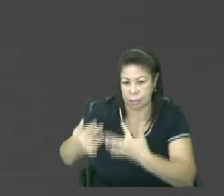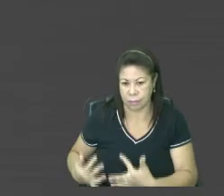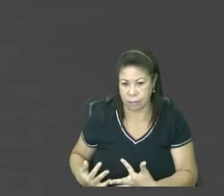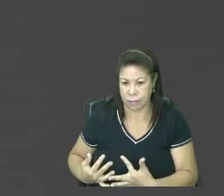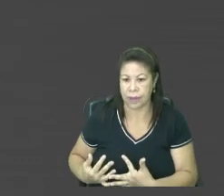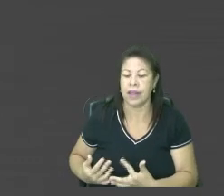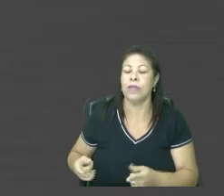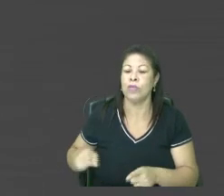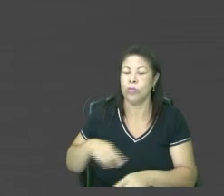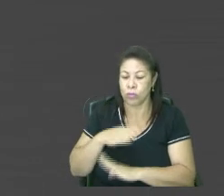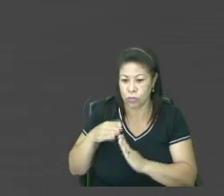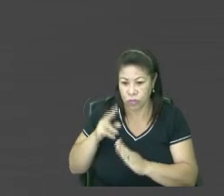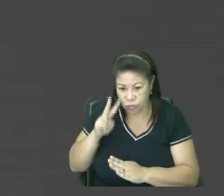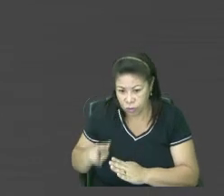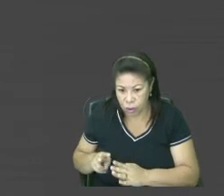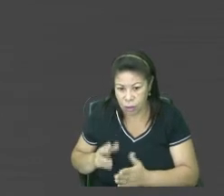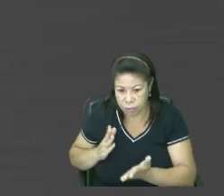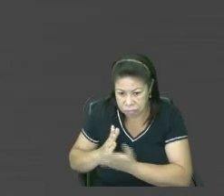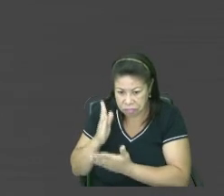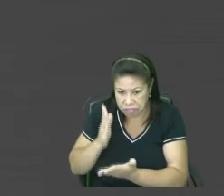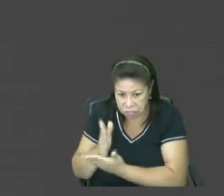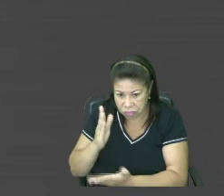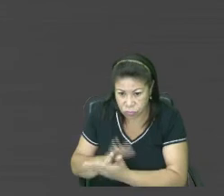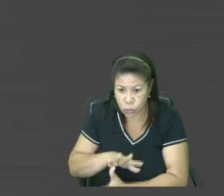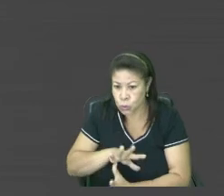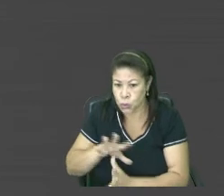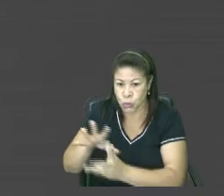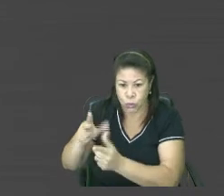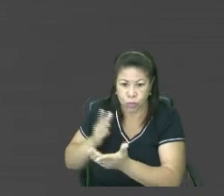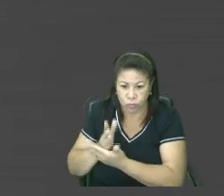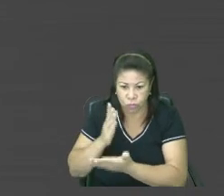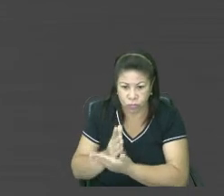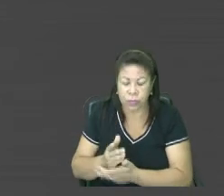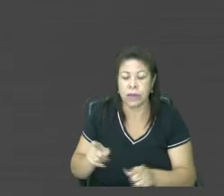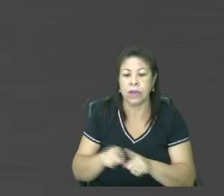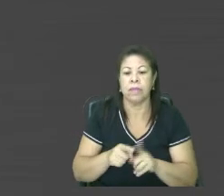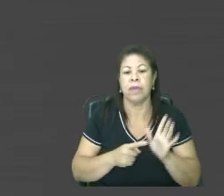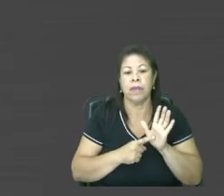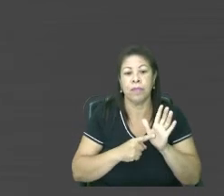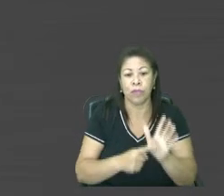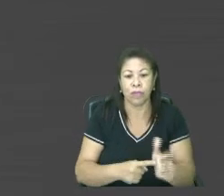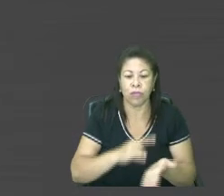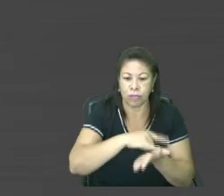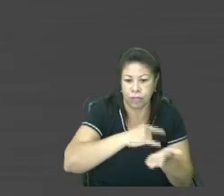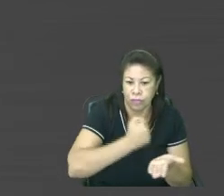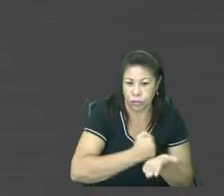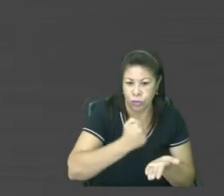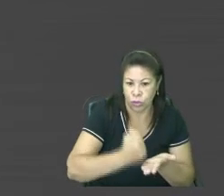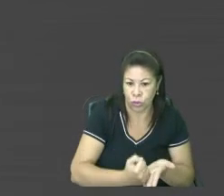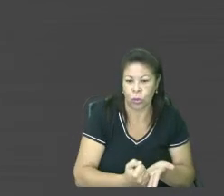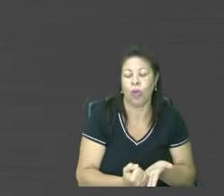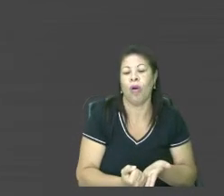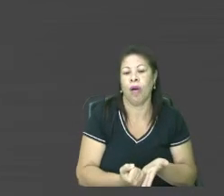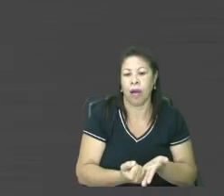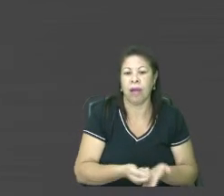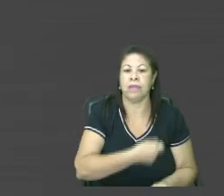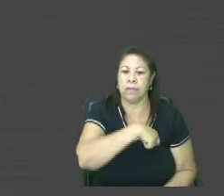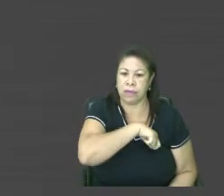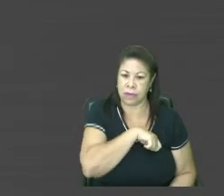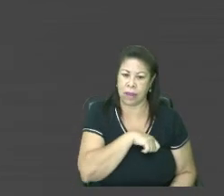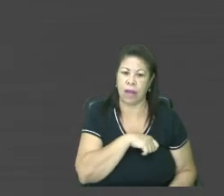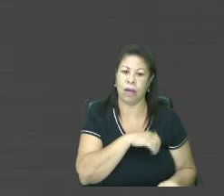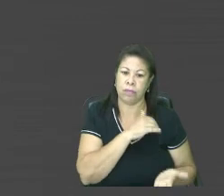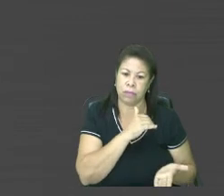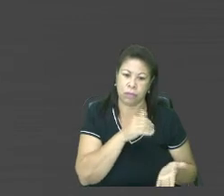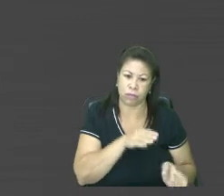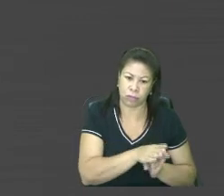apreciado e aprovado por unanimidade. Também apresentamos os dados fiscais na Comissão Fiscal do Conselho de Saúde, né,